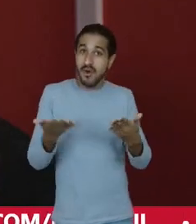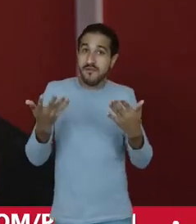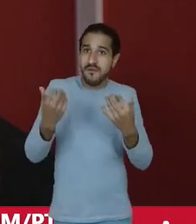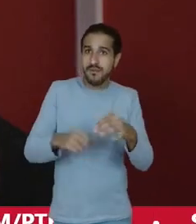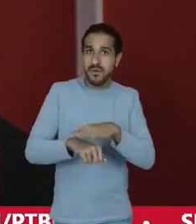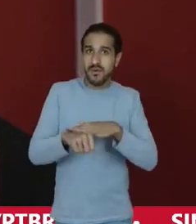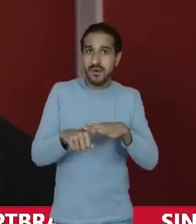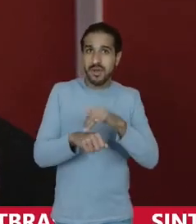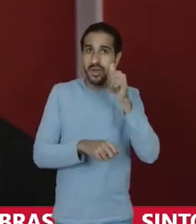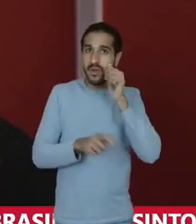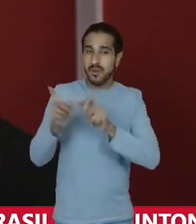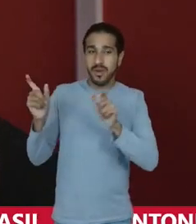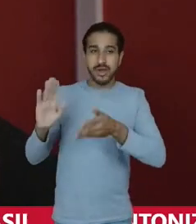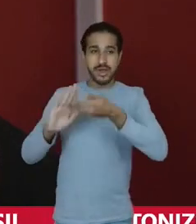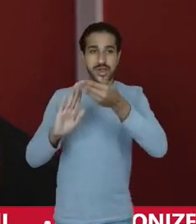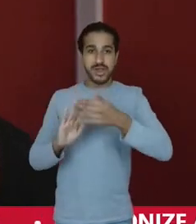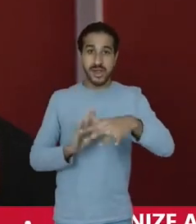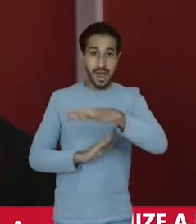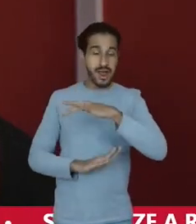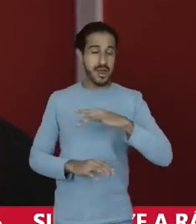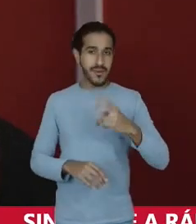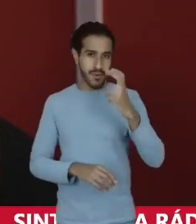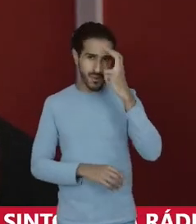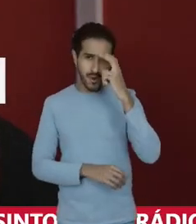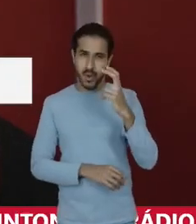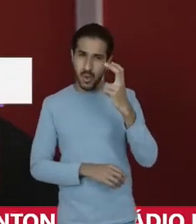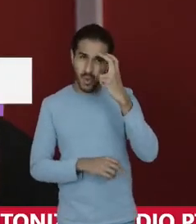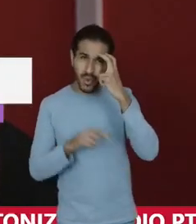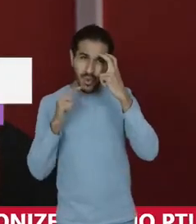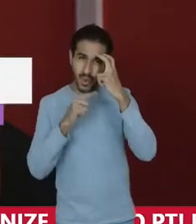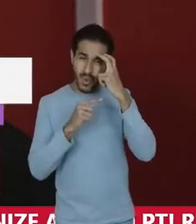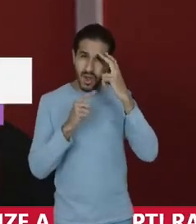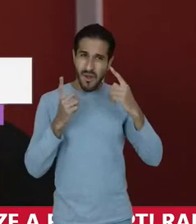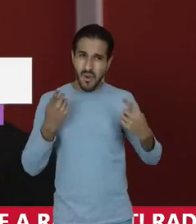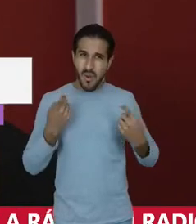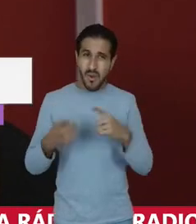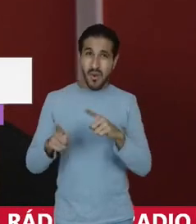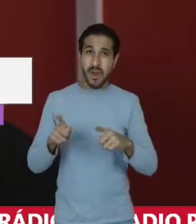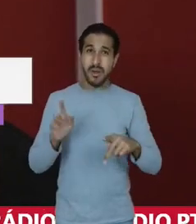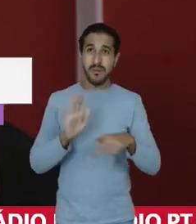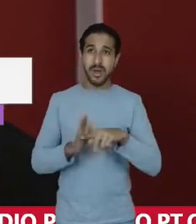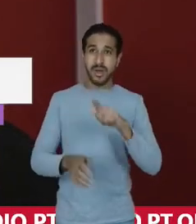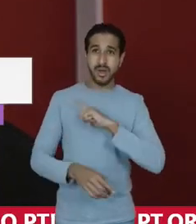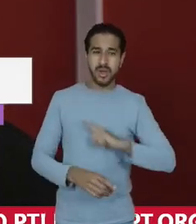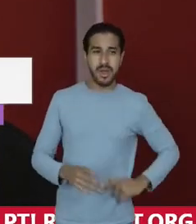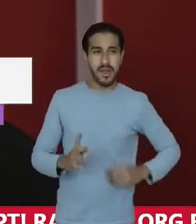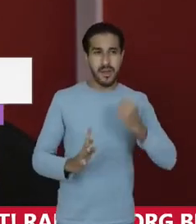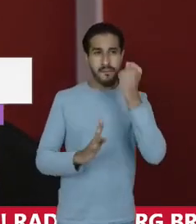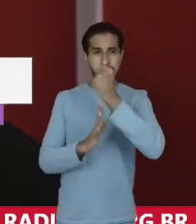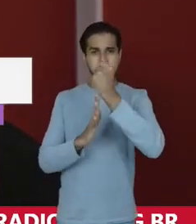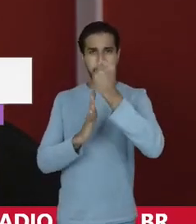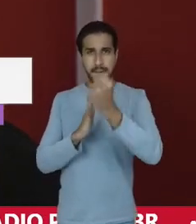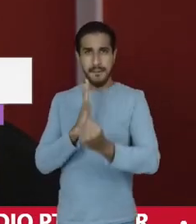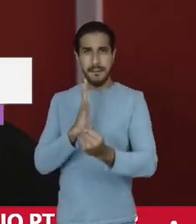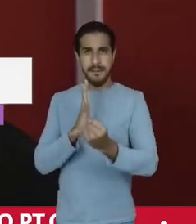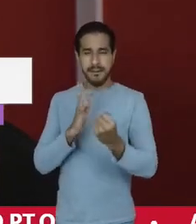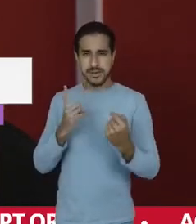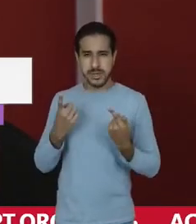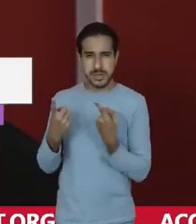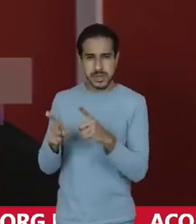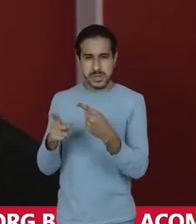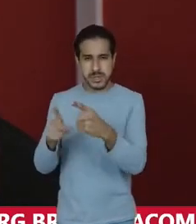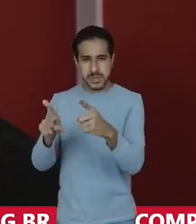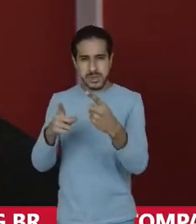falar sobre as mulheres e o desmonte da cultura. A cultura que tem sido alvo desse governo genocida, que tem